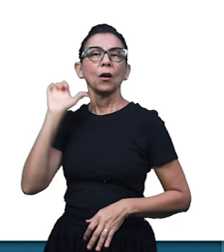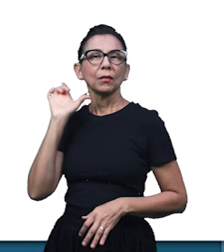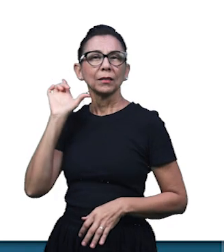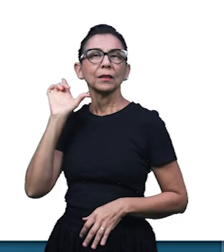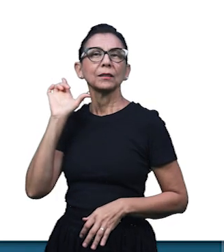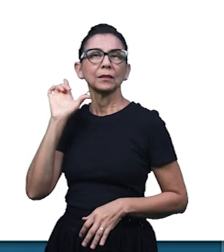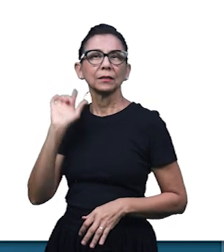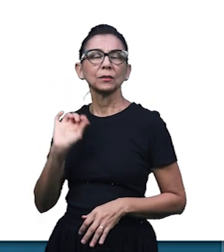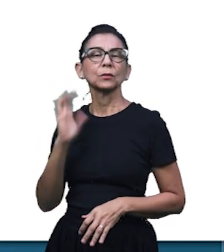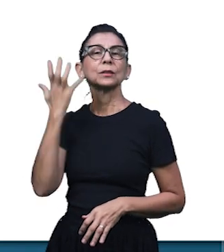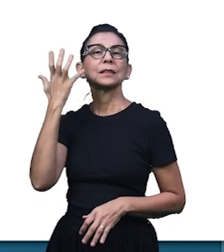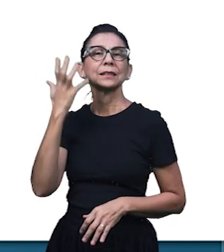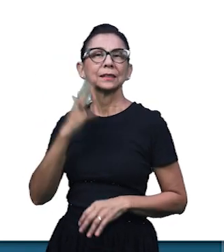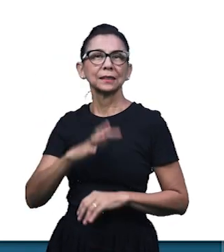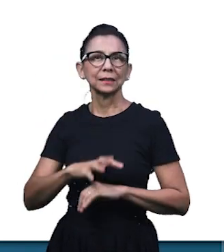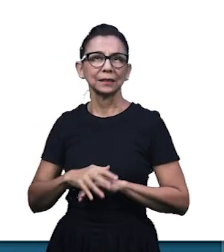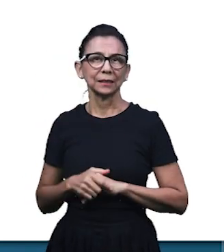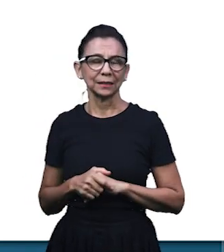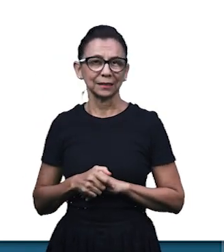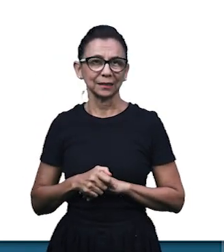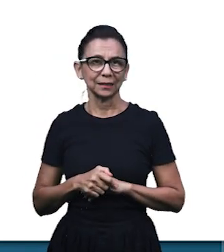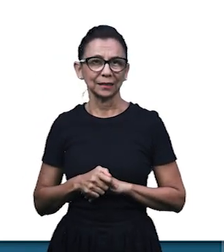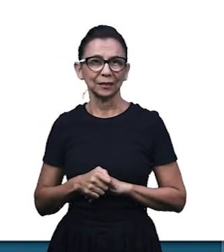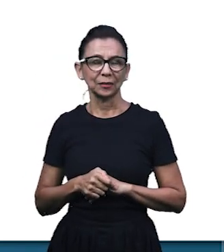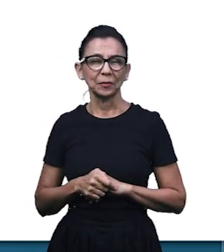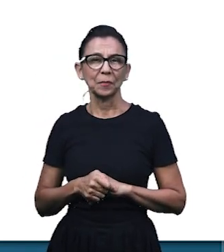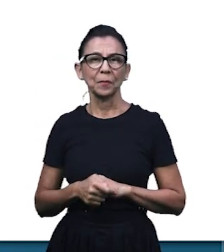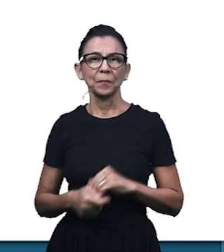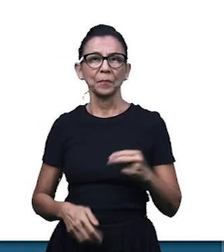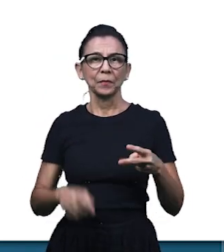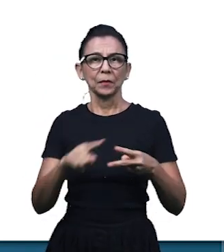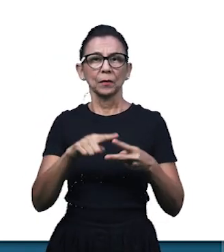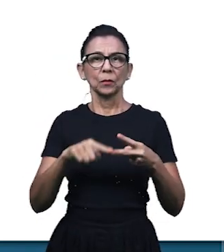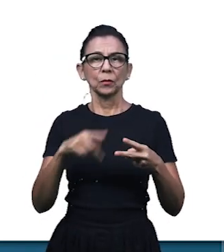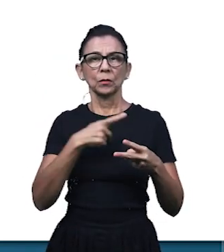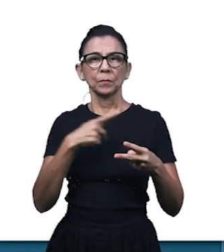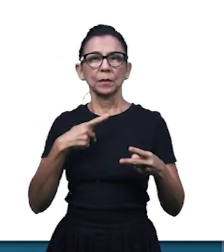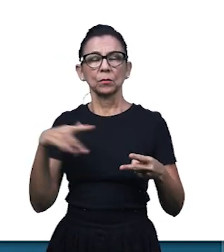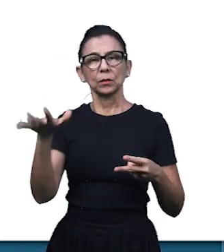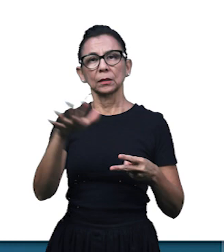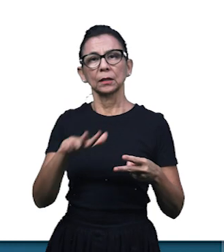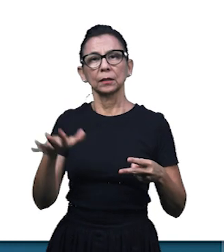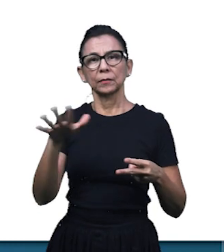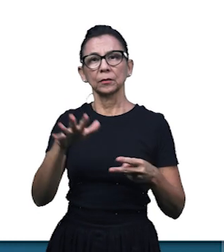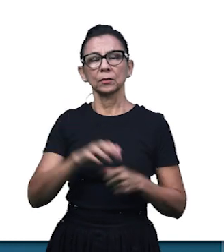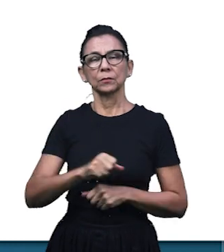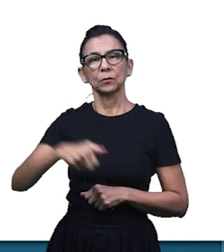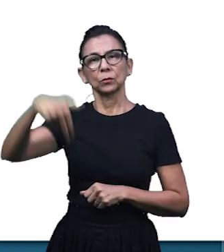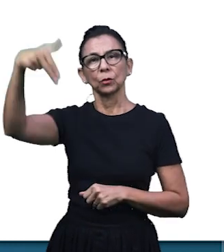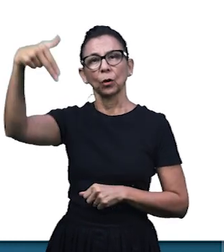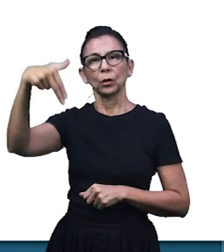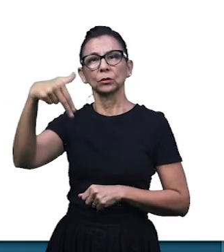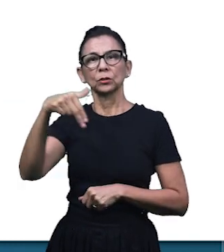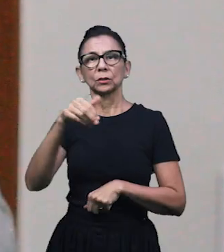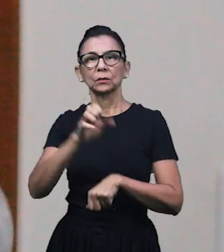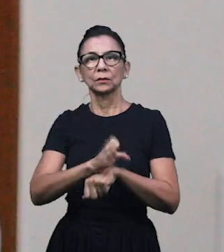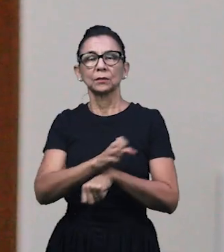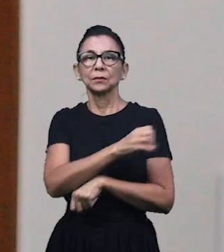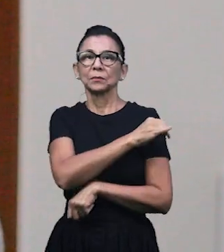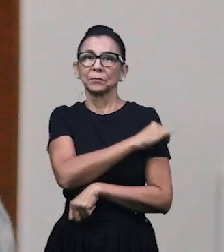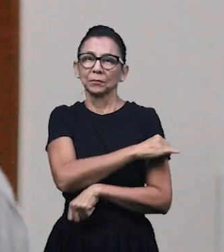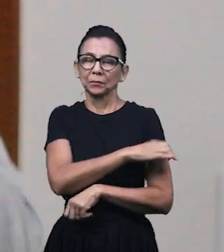foi o jubilamento dos pastores Kauai e Suzano, 2 pastores da região da Zona Norte, no Rio de Janeiro.